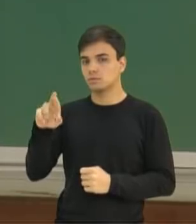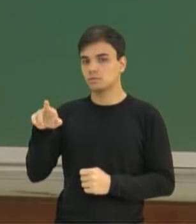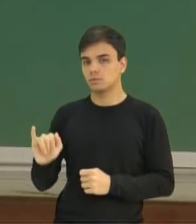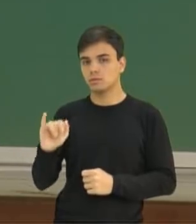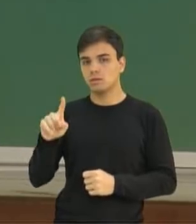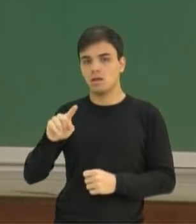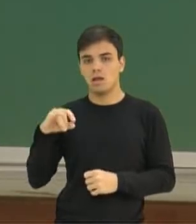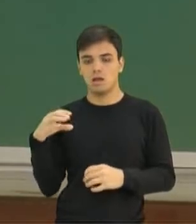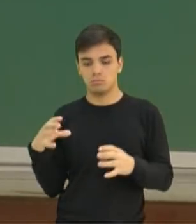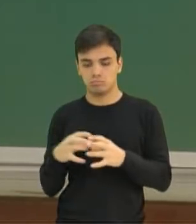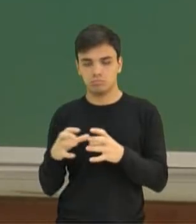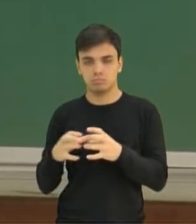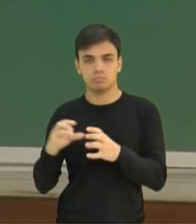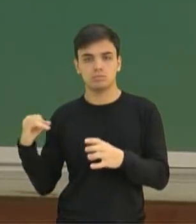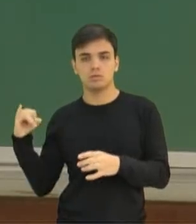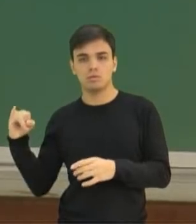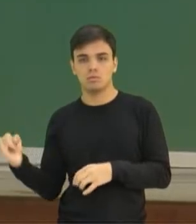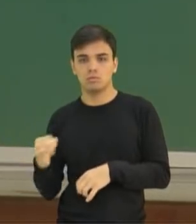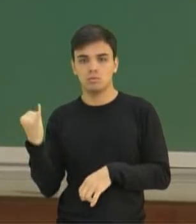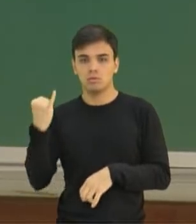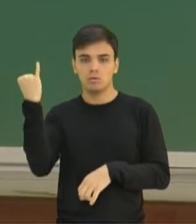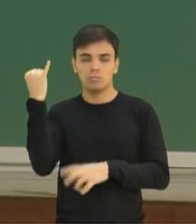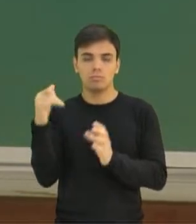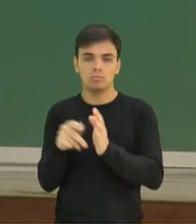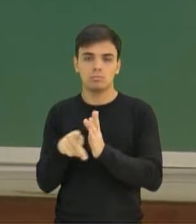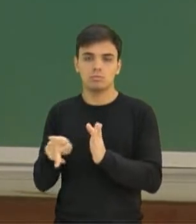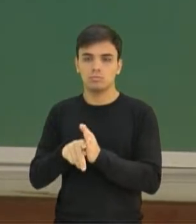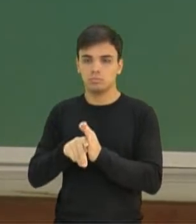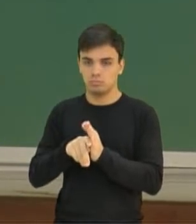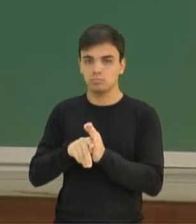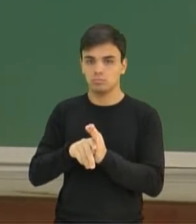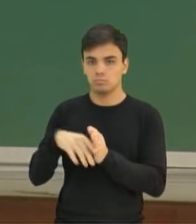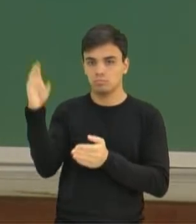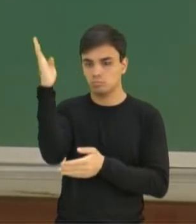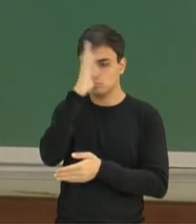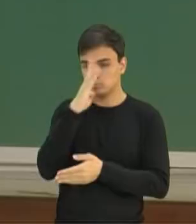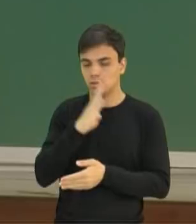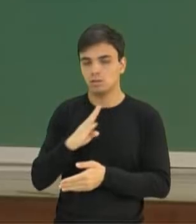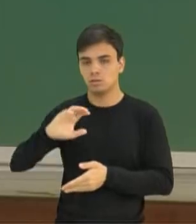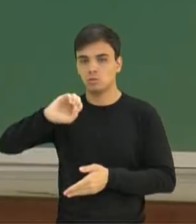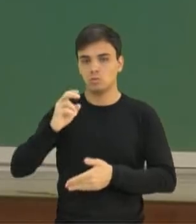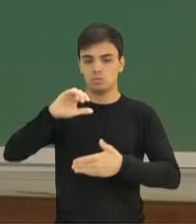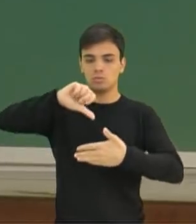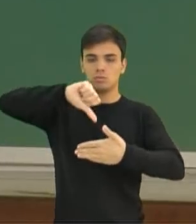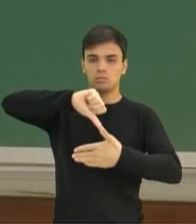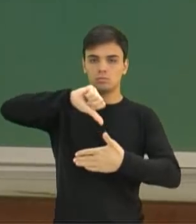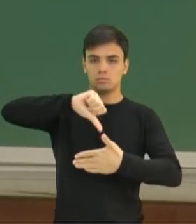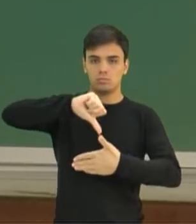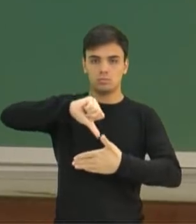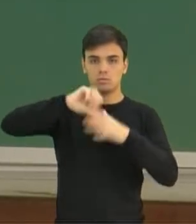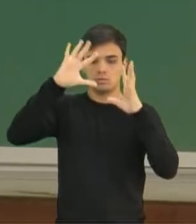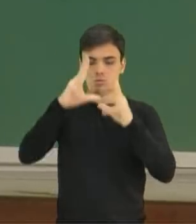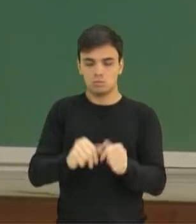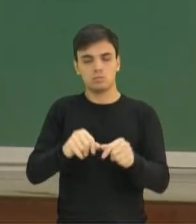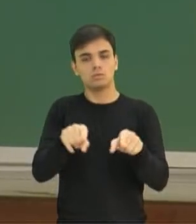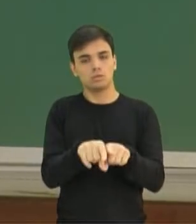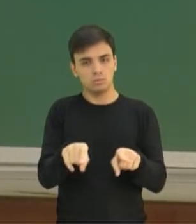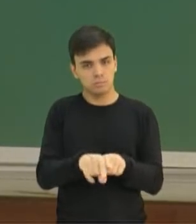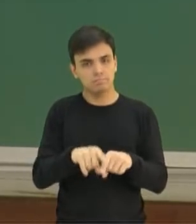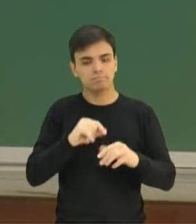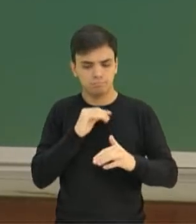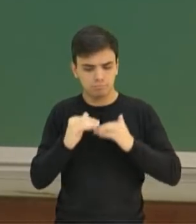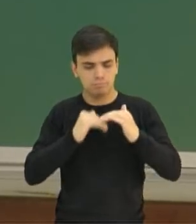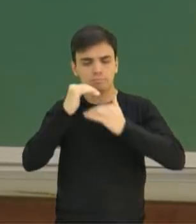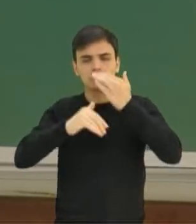complexo importante ali para o Brasil, para a América do Sul como um todo, é bem significativo. Então, para desenvolver a